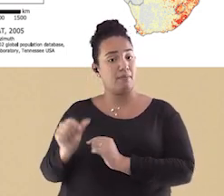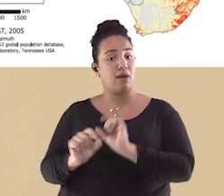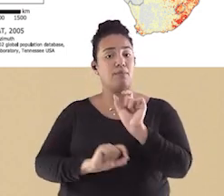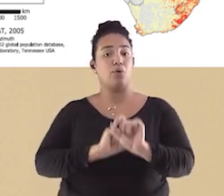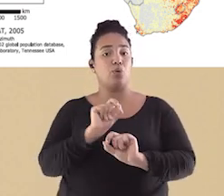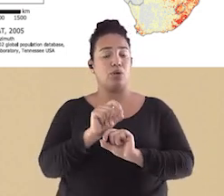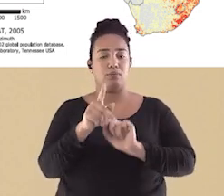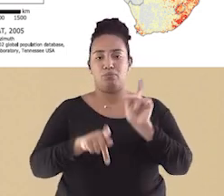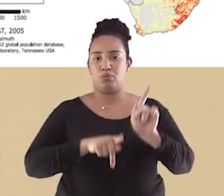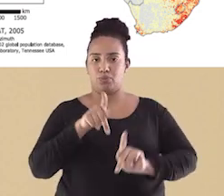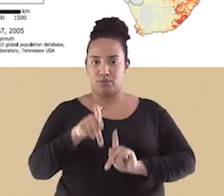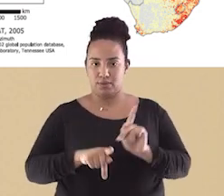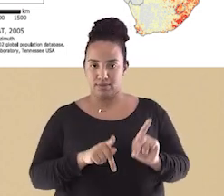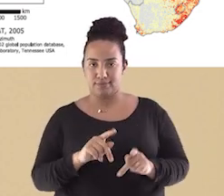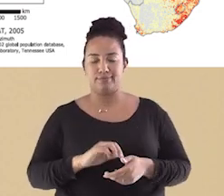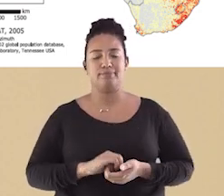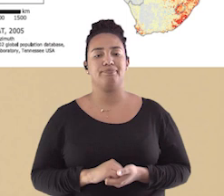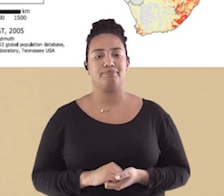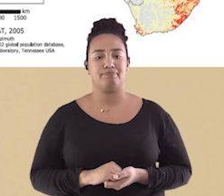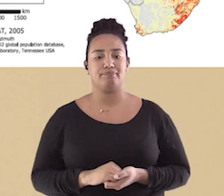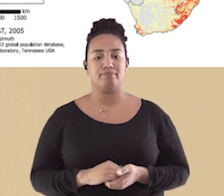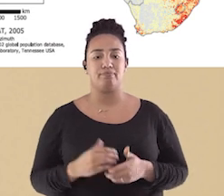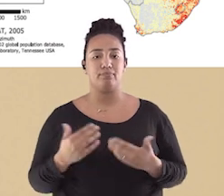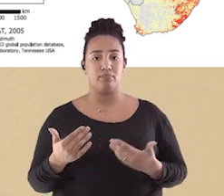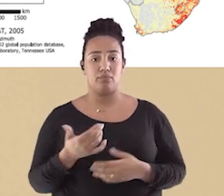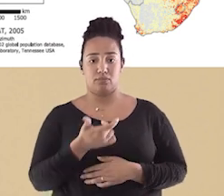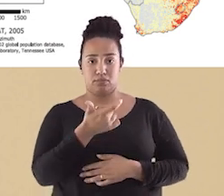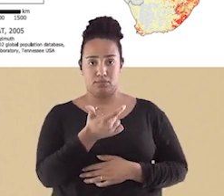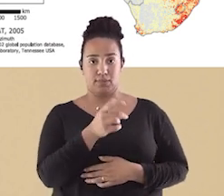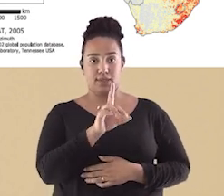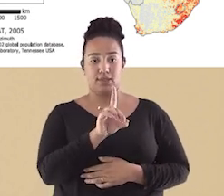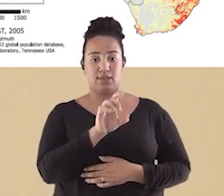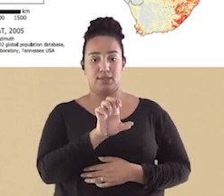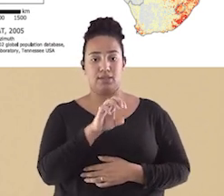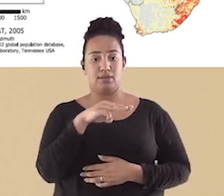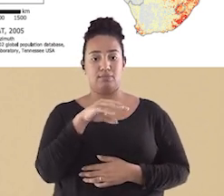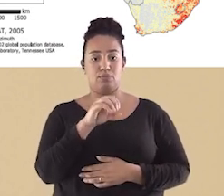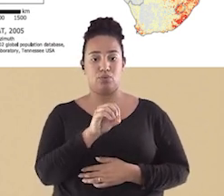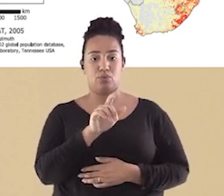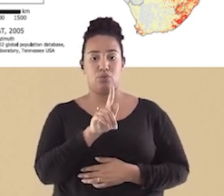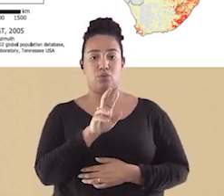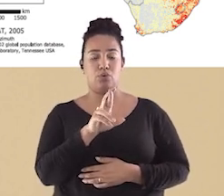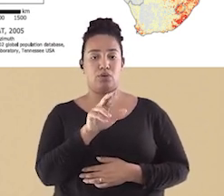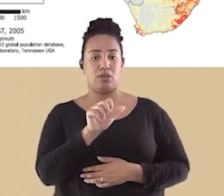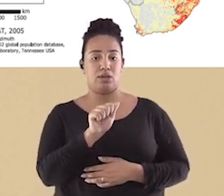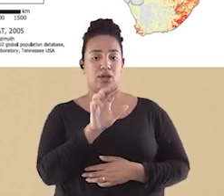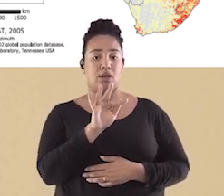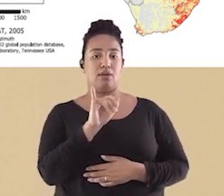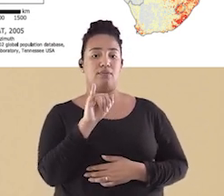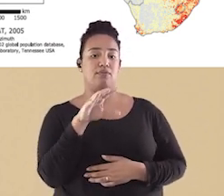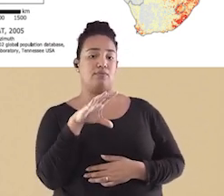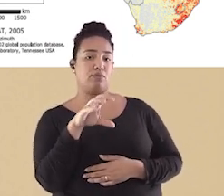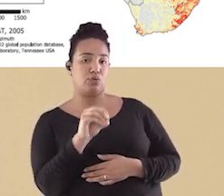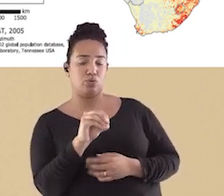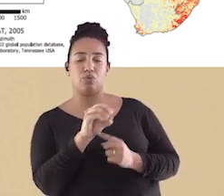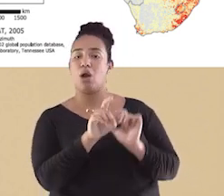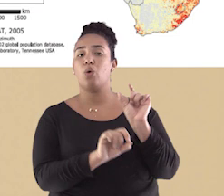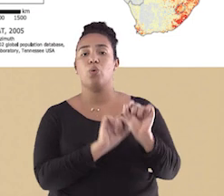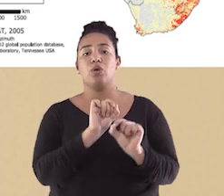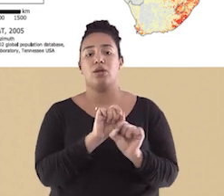mapa demográfico. Como já diz o seu nome, ele tem a temática de mostrar o